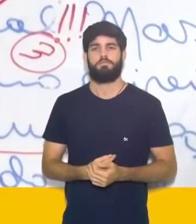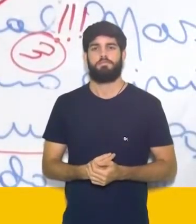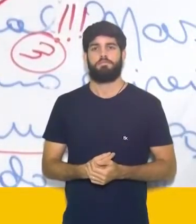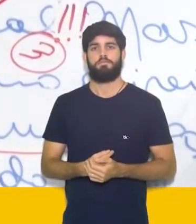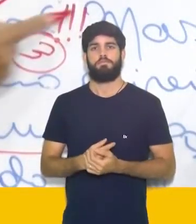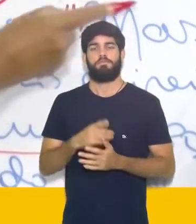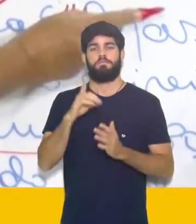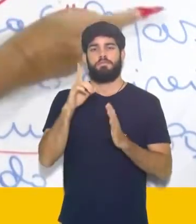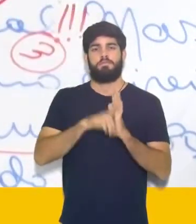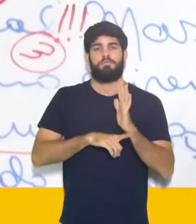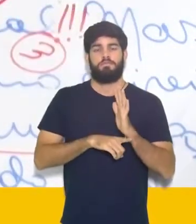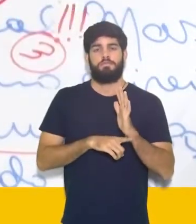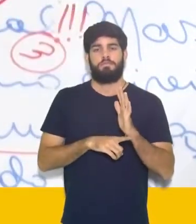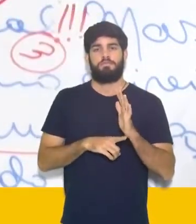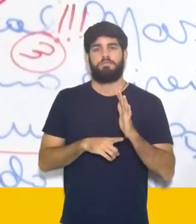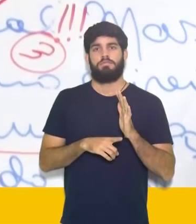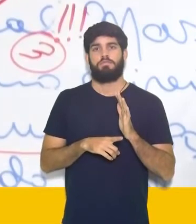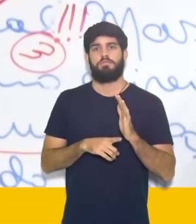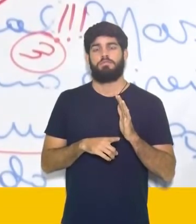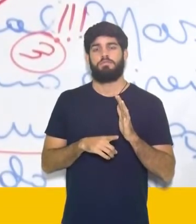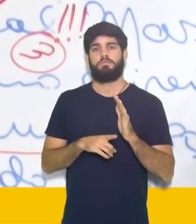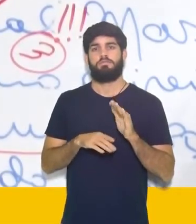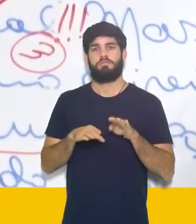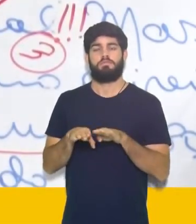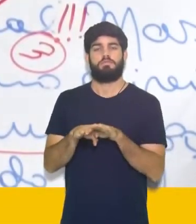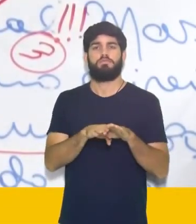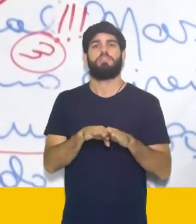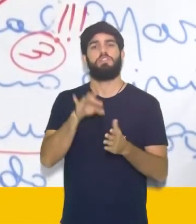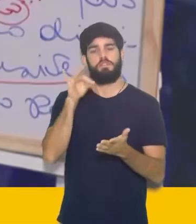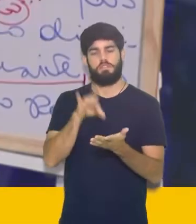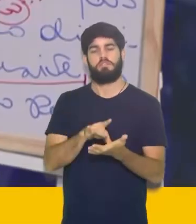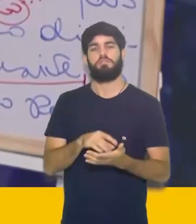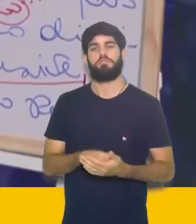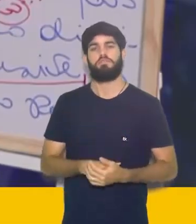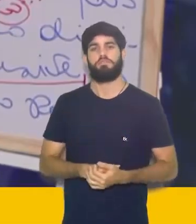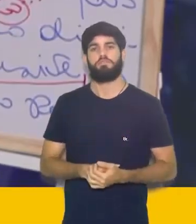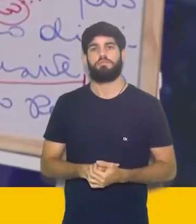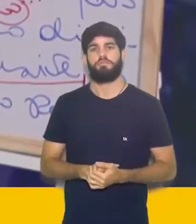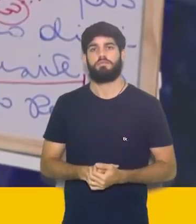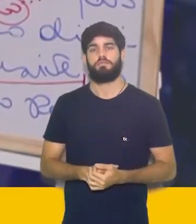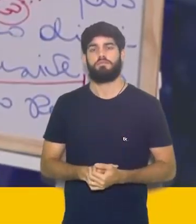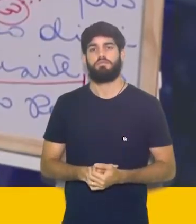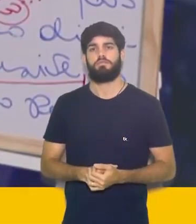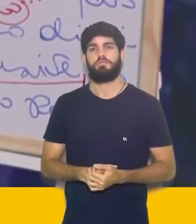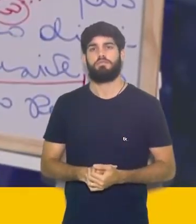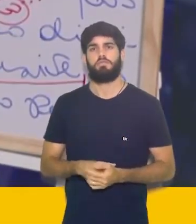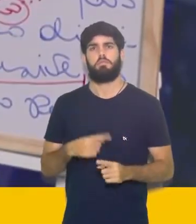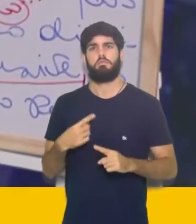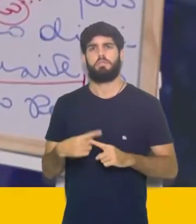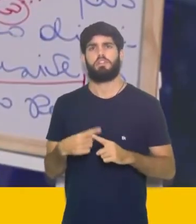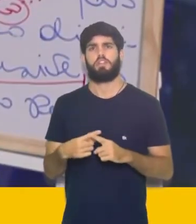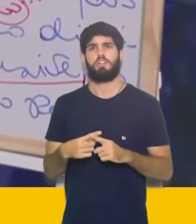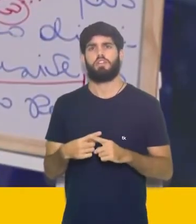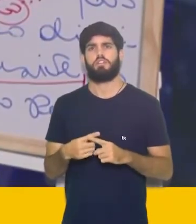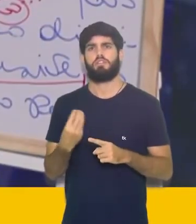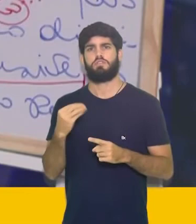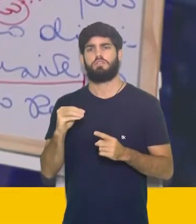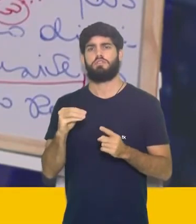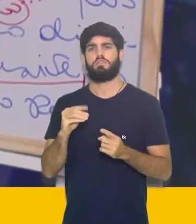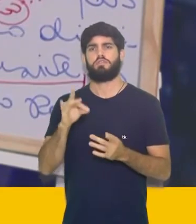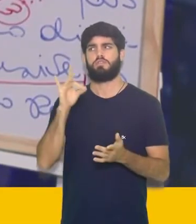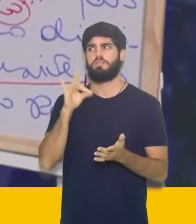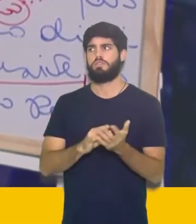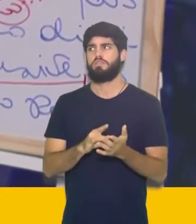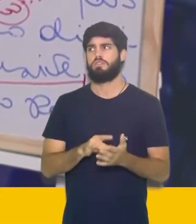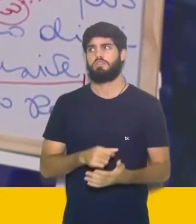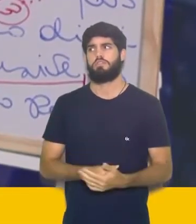Seja esse um direito democrático e real. Eita, você, por que eu tô real com letra